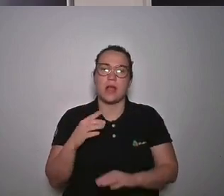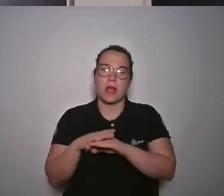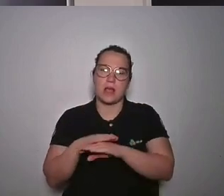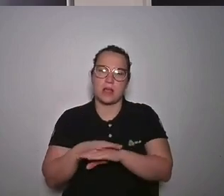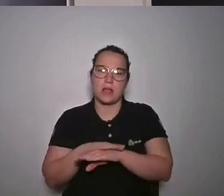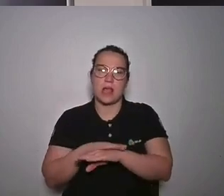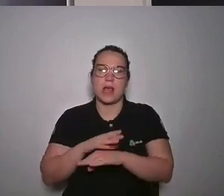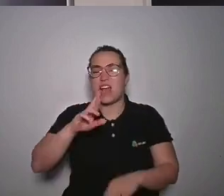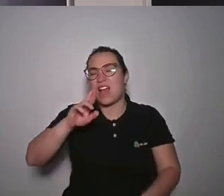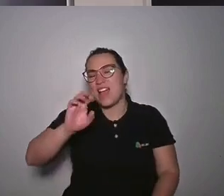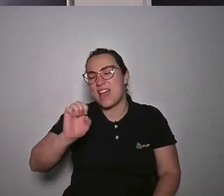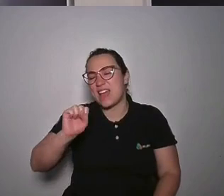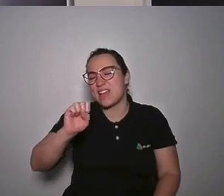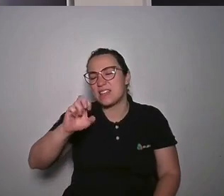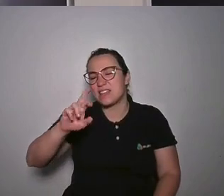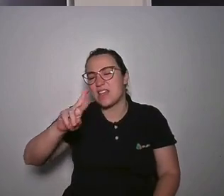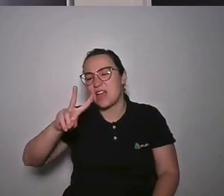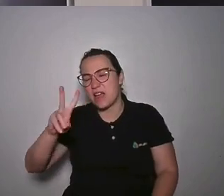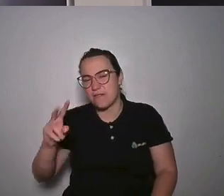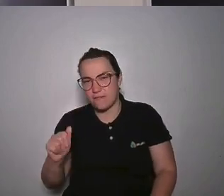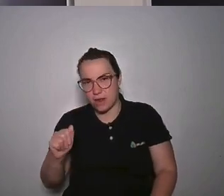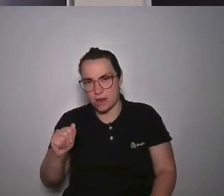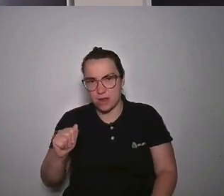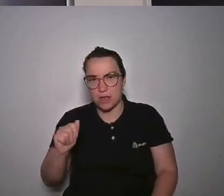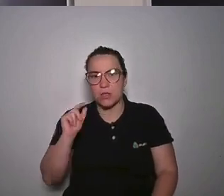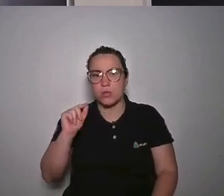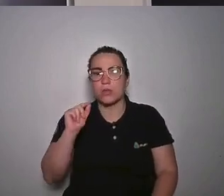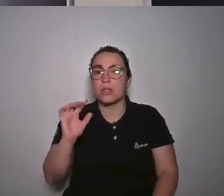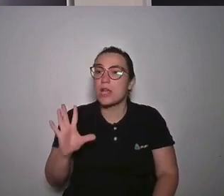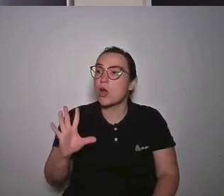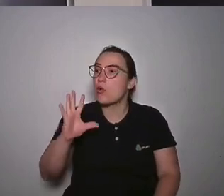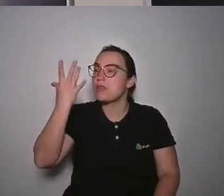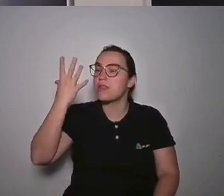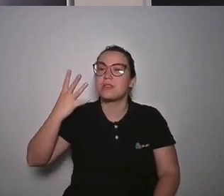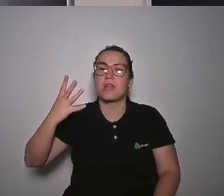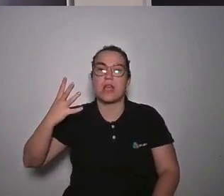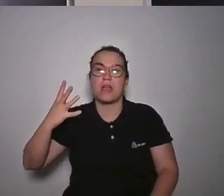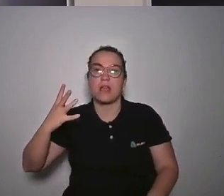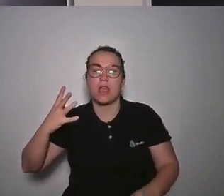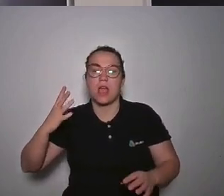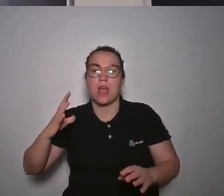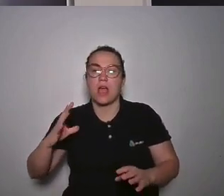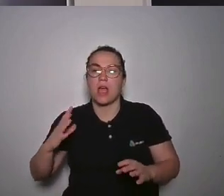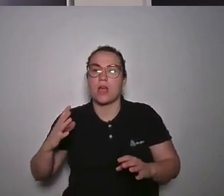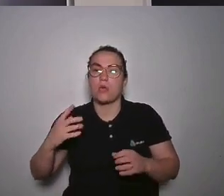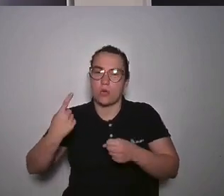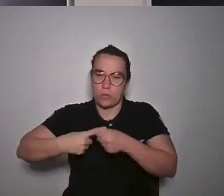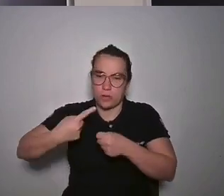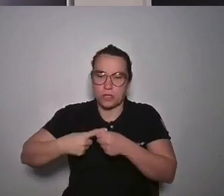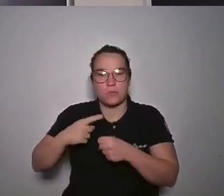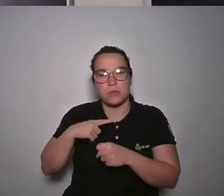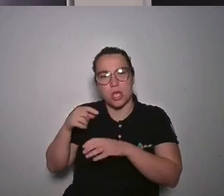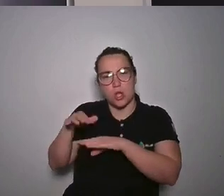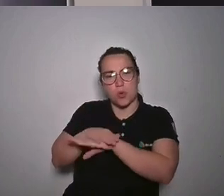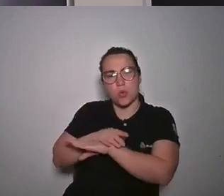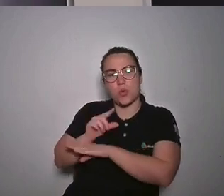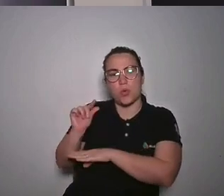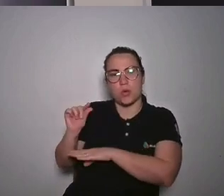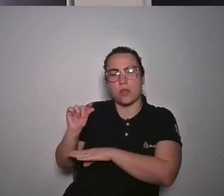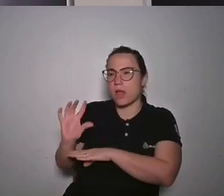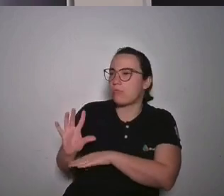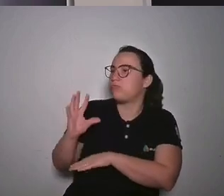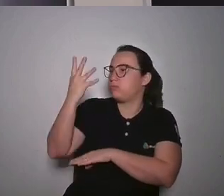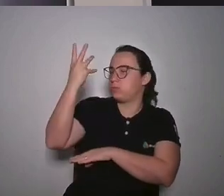reserva de contingência é no caso de acontecer uma catástrofe, acontecer alguma coisa, o município tem uma reserva para que se